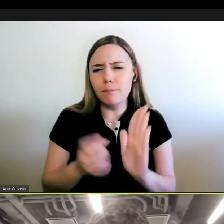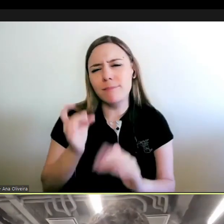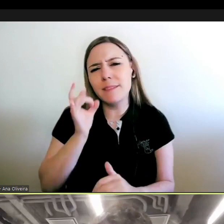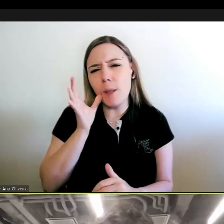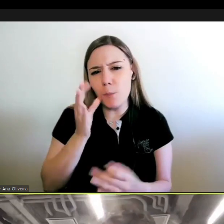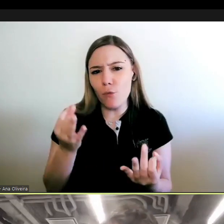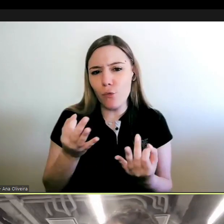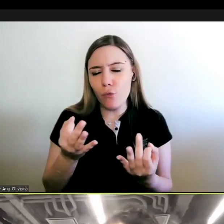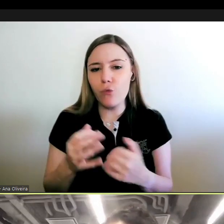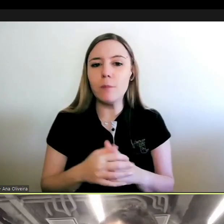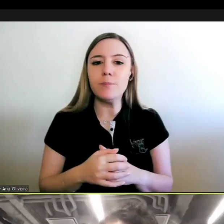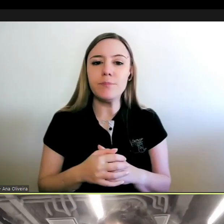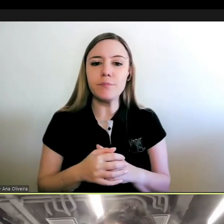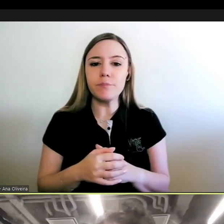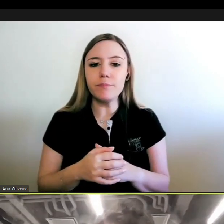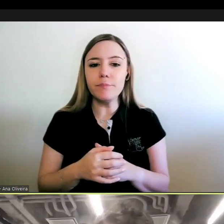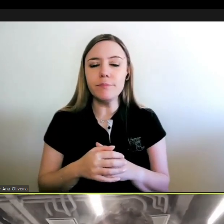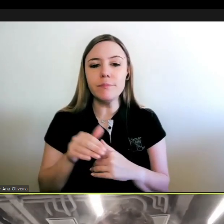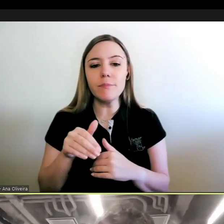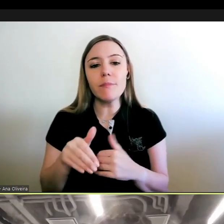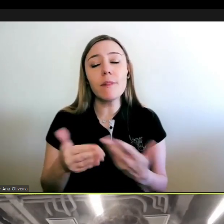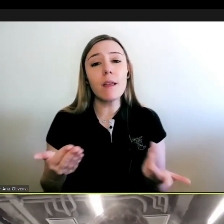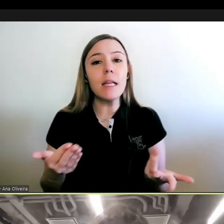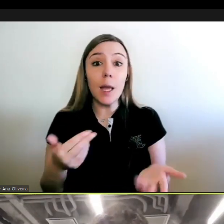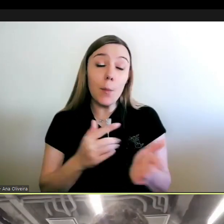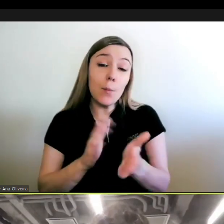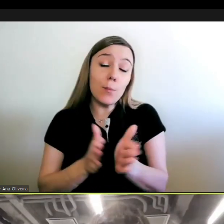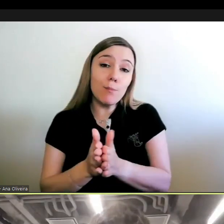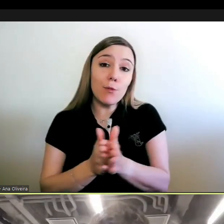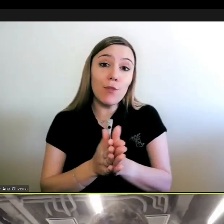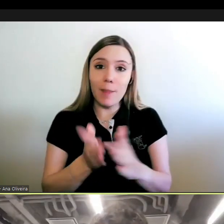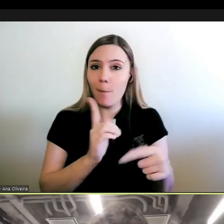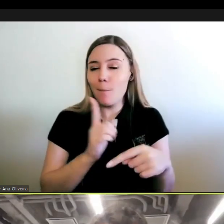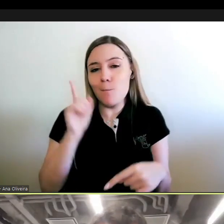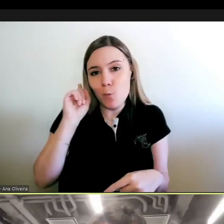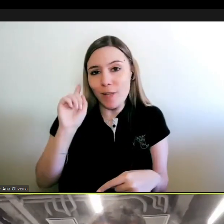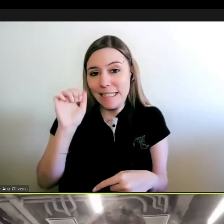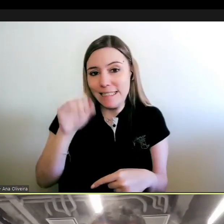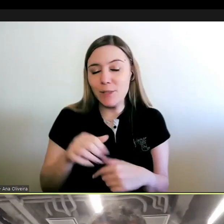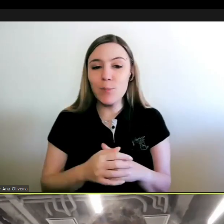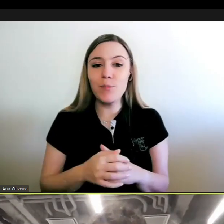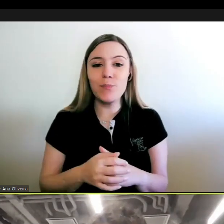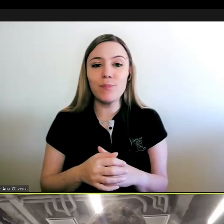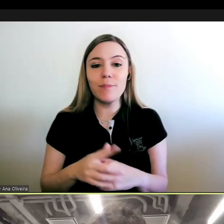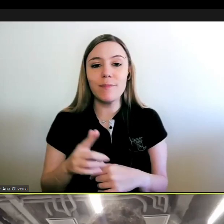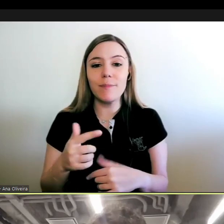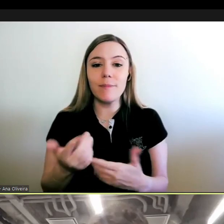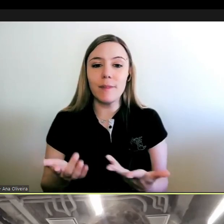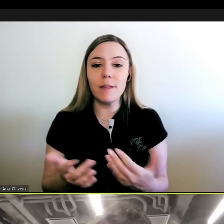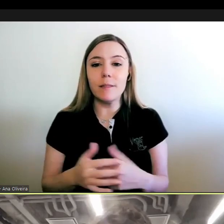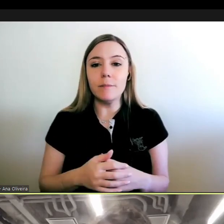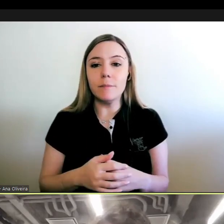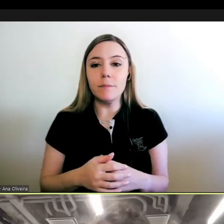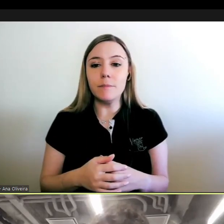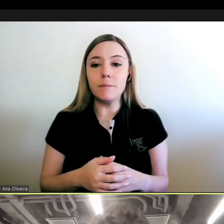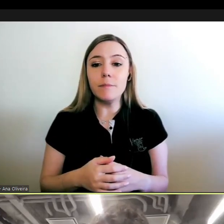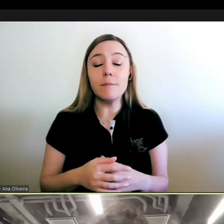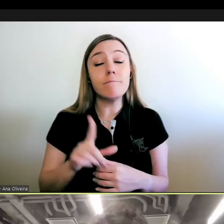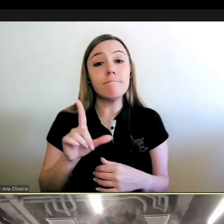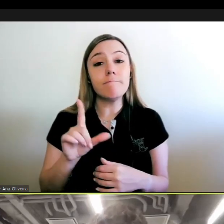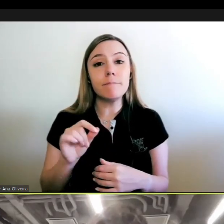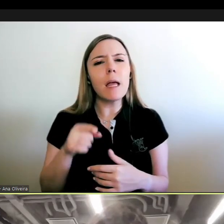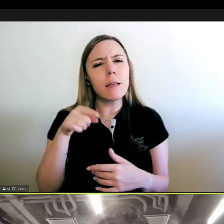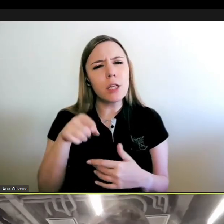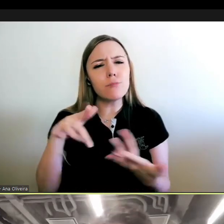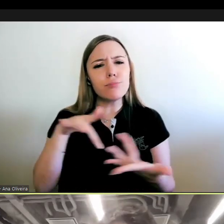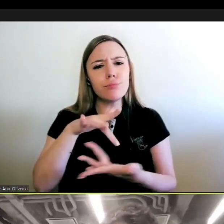quanto me disse a organização, e é bastante útil. De resto, este é o meu elogio final, muito úteis estas sessões.